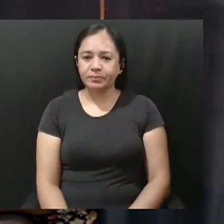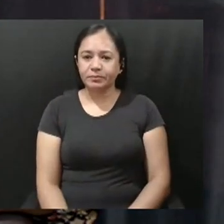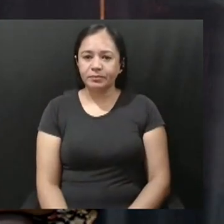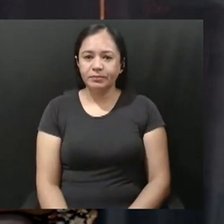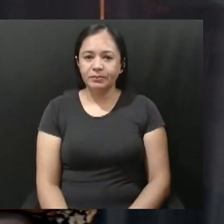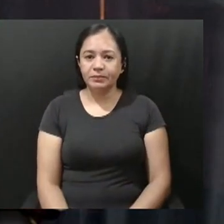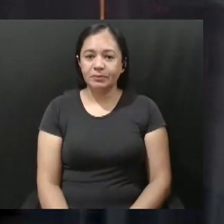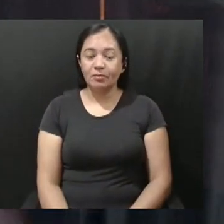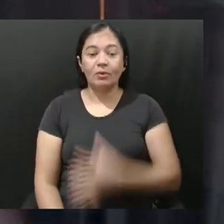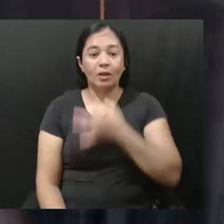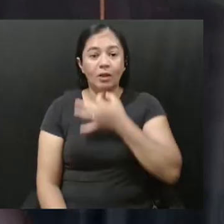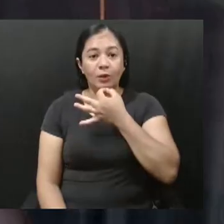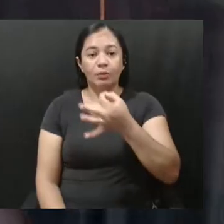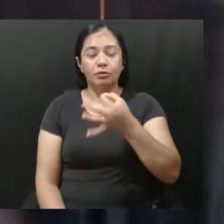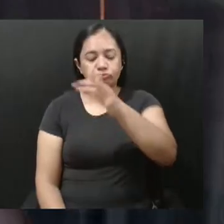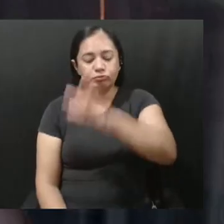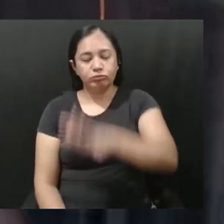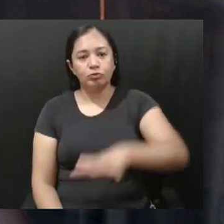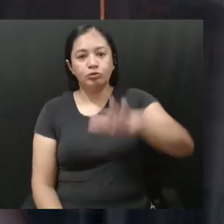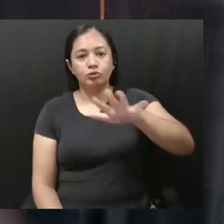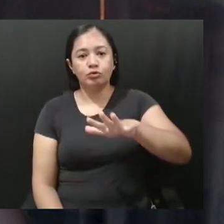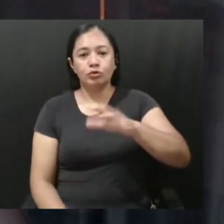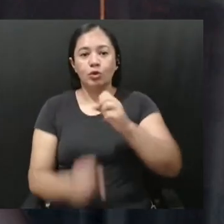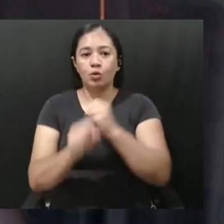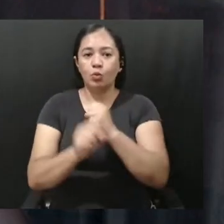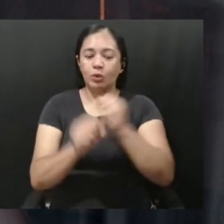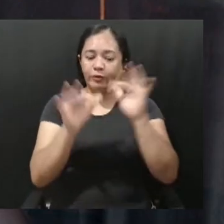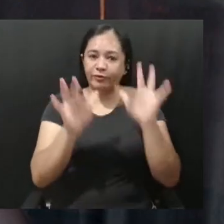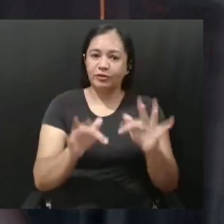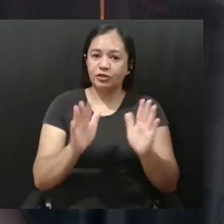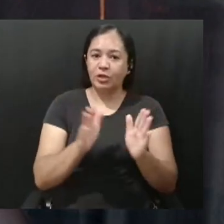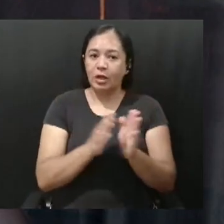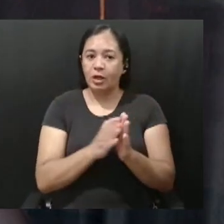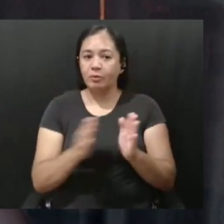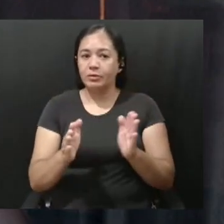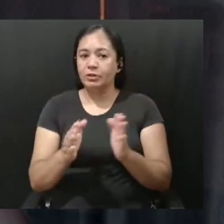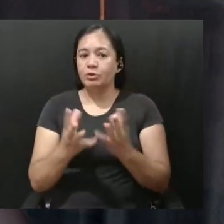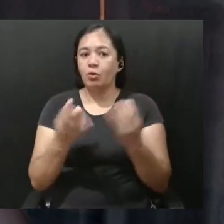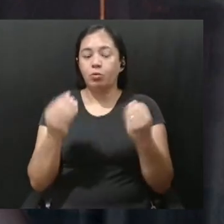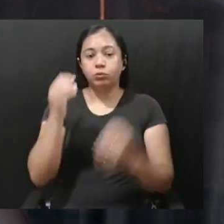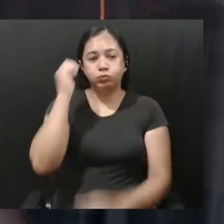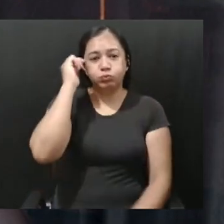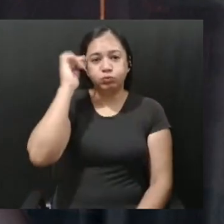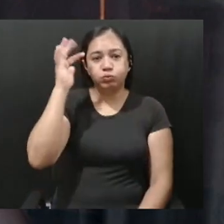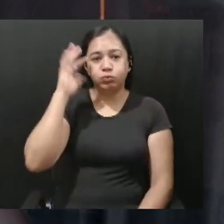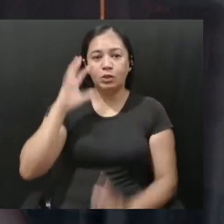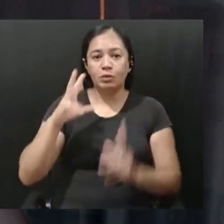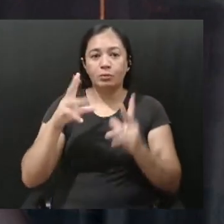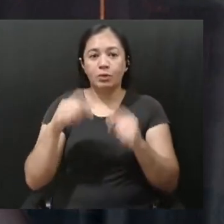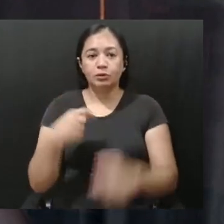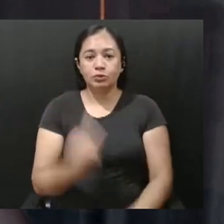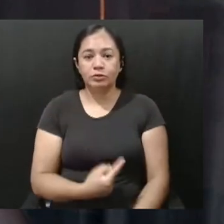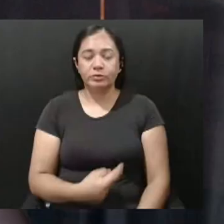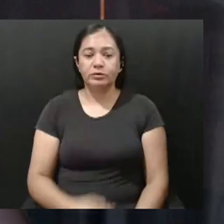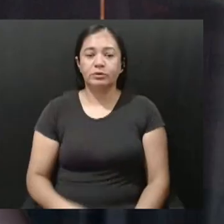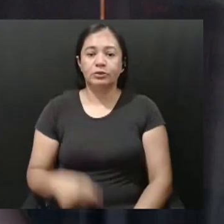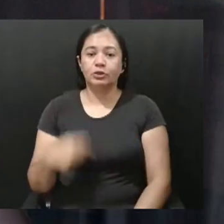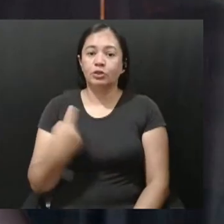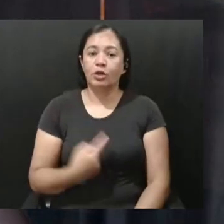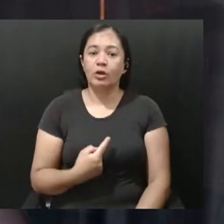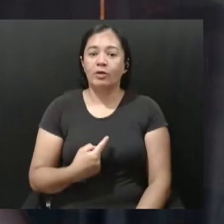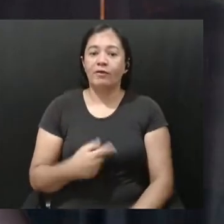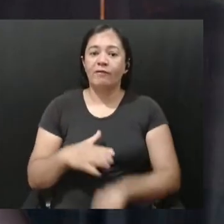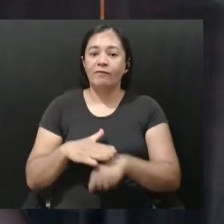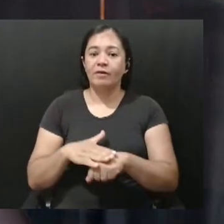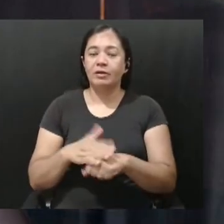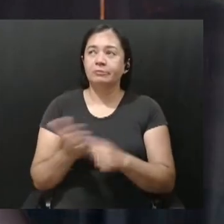geral, né, o final do ano já é uma época muito reflexiva para Uhum. todo mundo, né? É aquela hora que a gente faz um balanço de